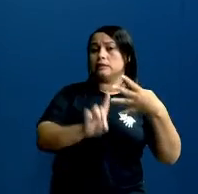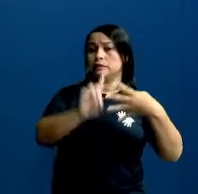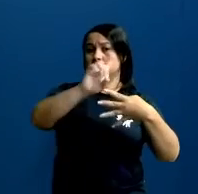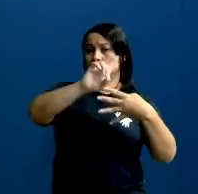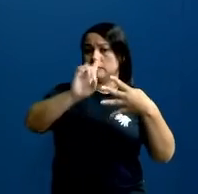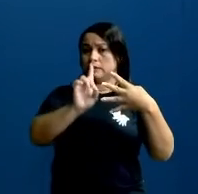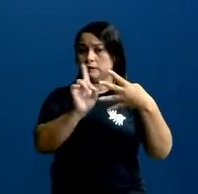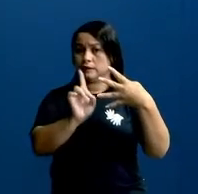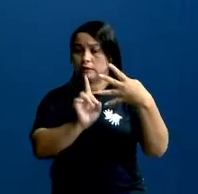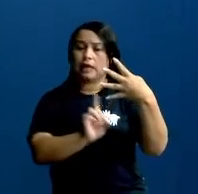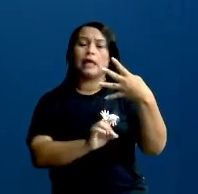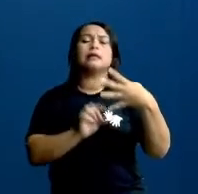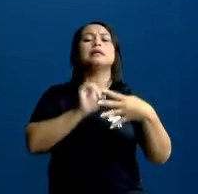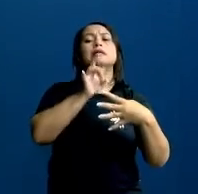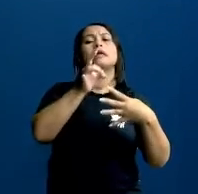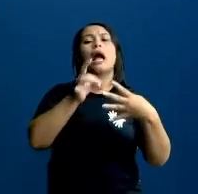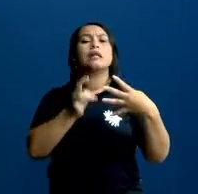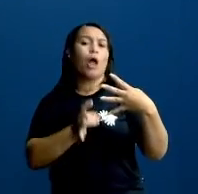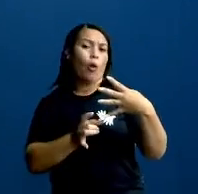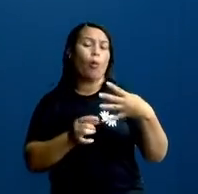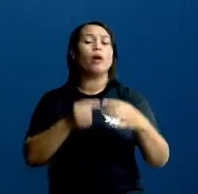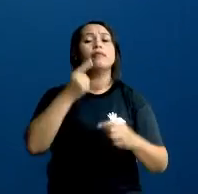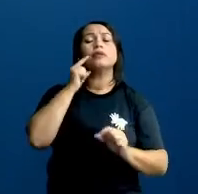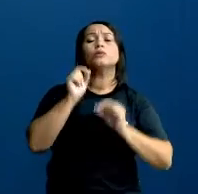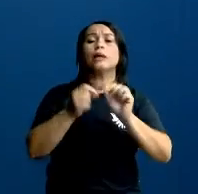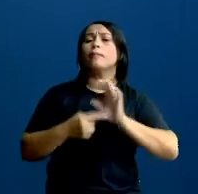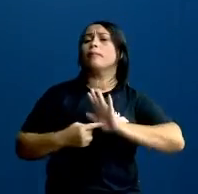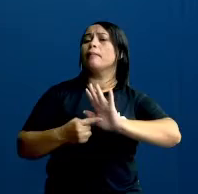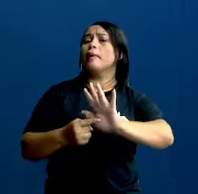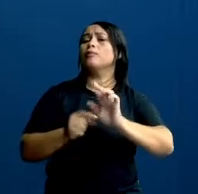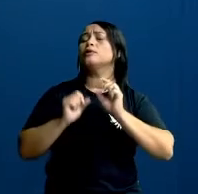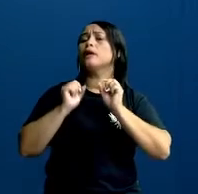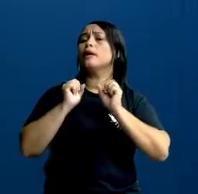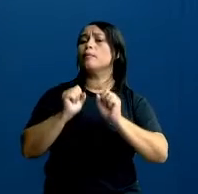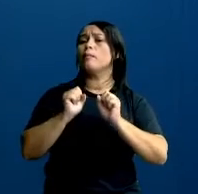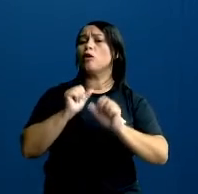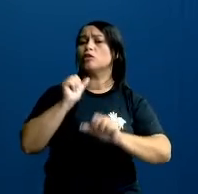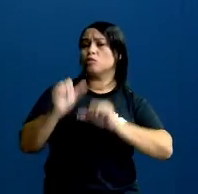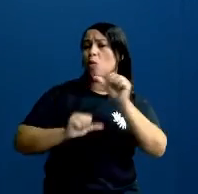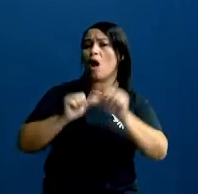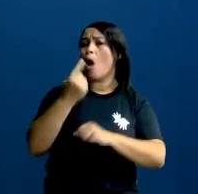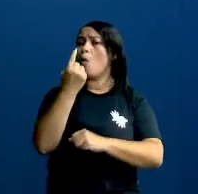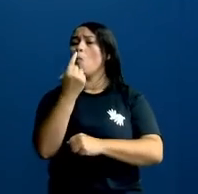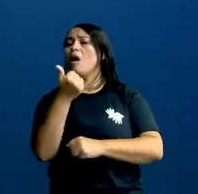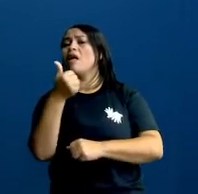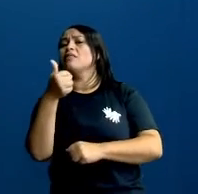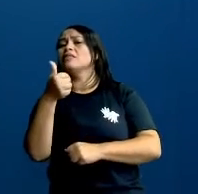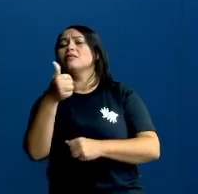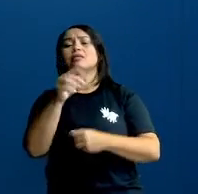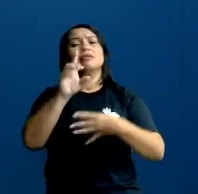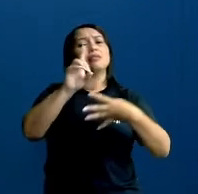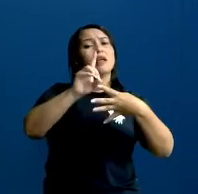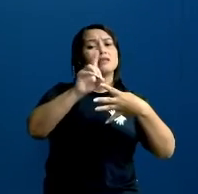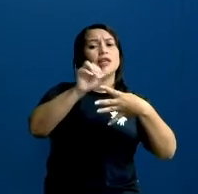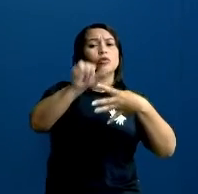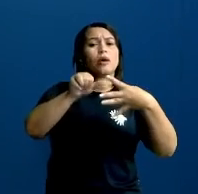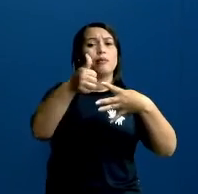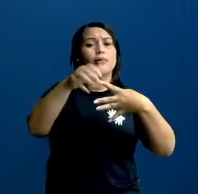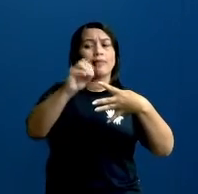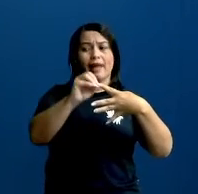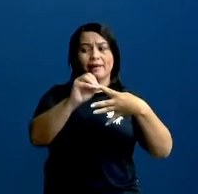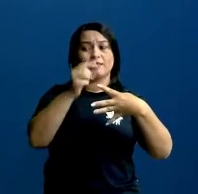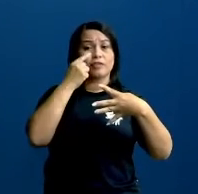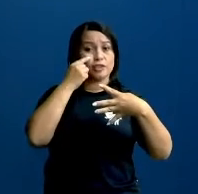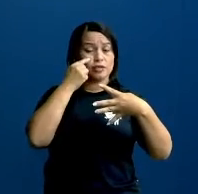em 10 unidades cada representação, para que a gente possa fazer o quê? Eu não quero trocar uma dezena por 10 unidades? Então, olha o que eu vou